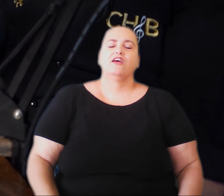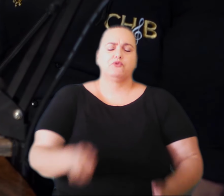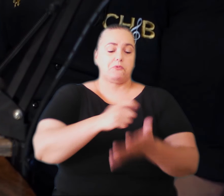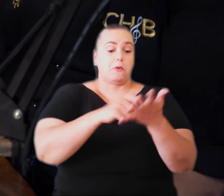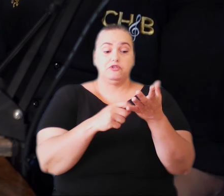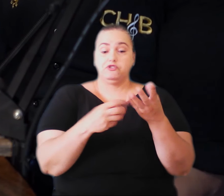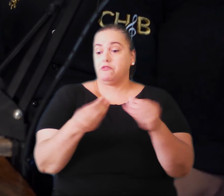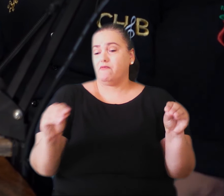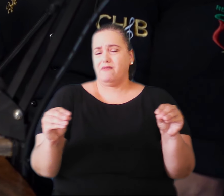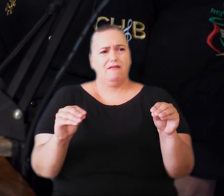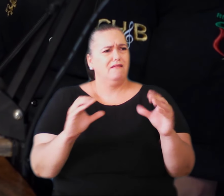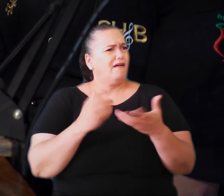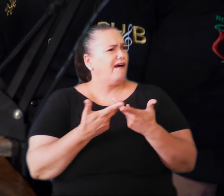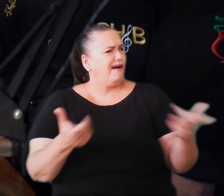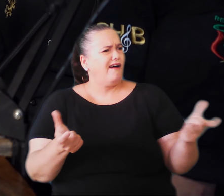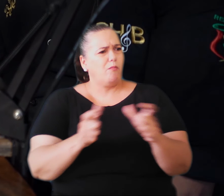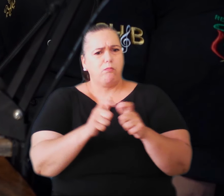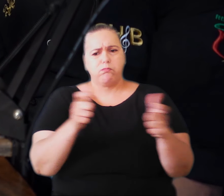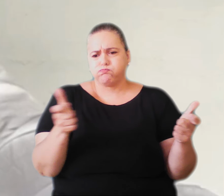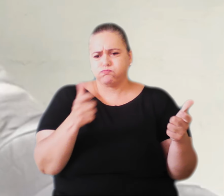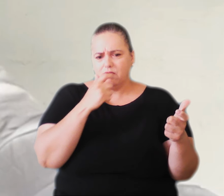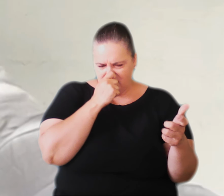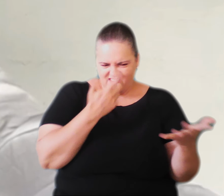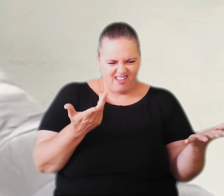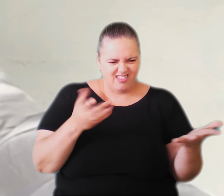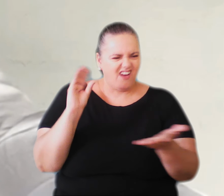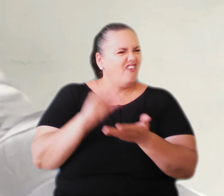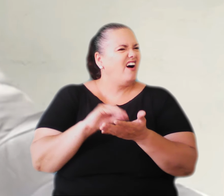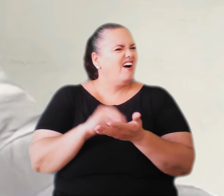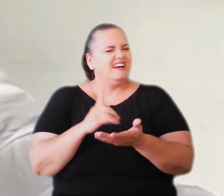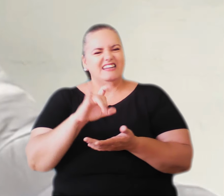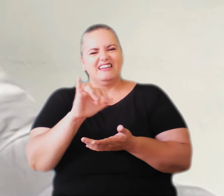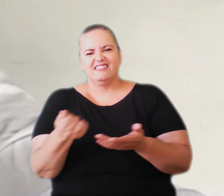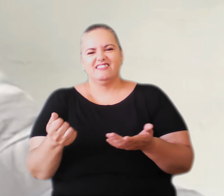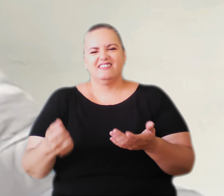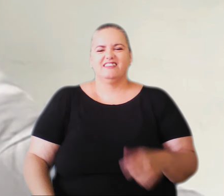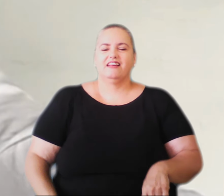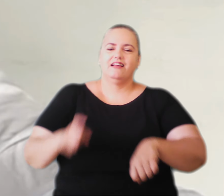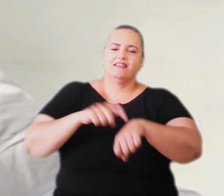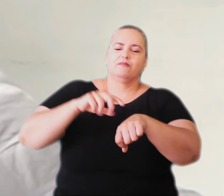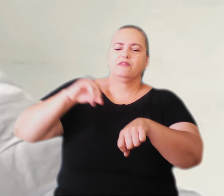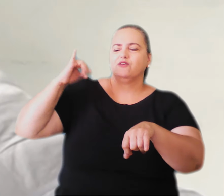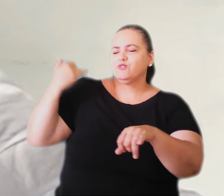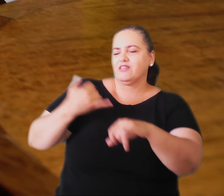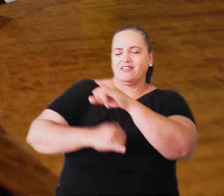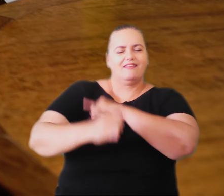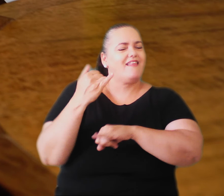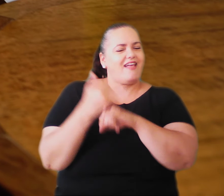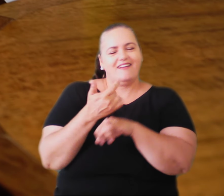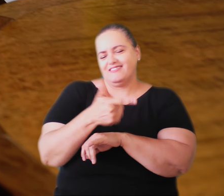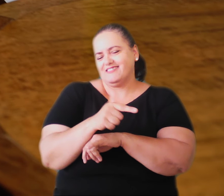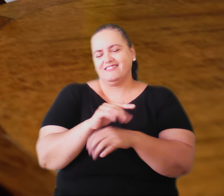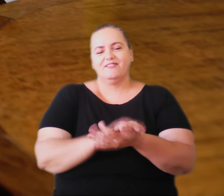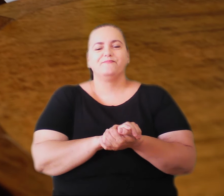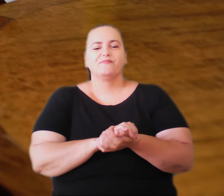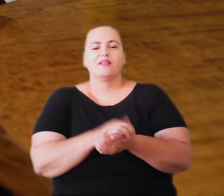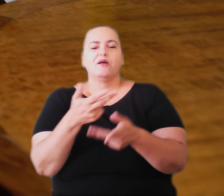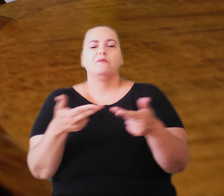que cheia? Todo mundo não, querendo tocar mais. Naquele tempo não tinha internet, outra, né? De outra passagem, como as